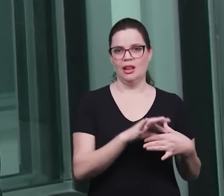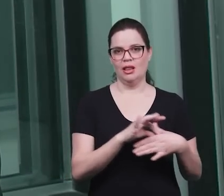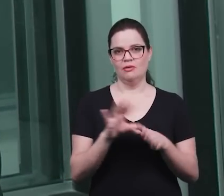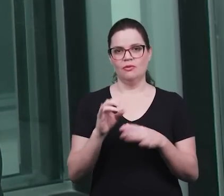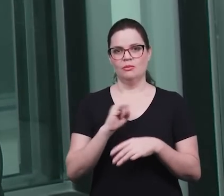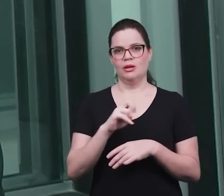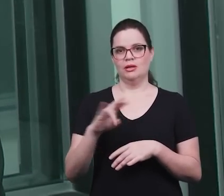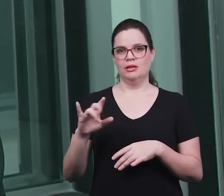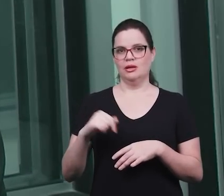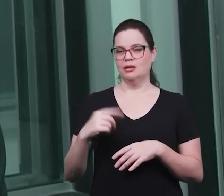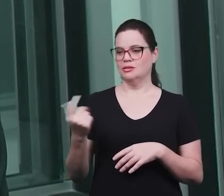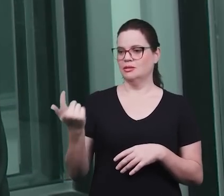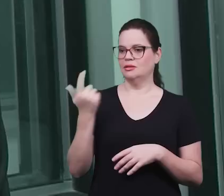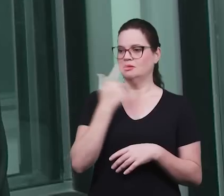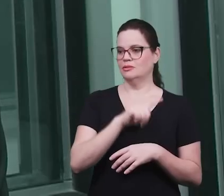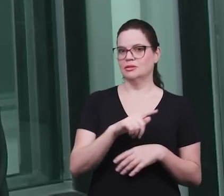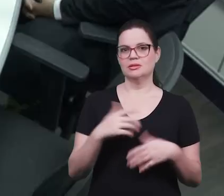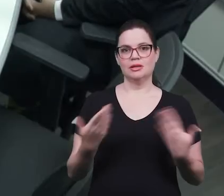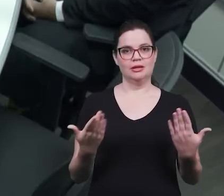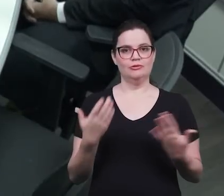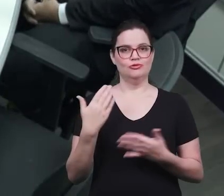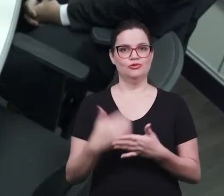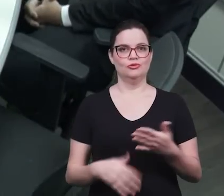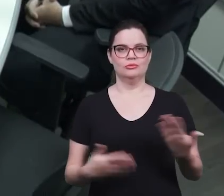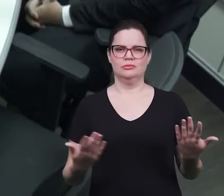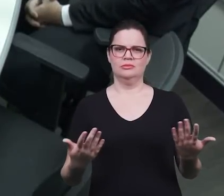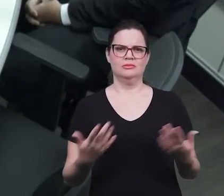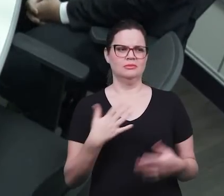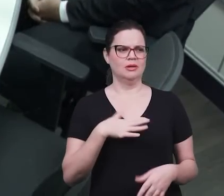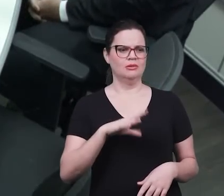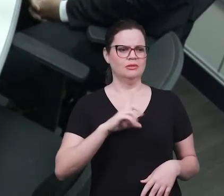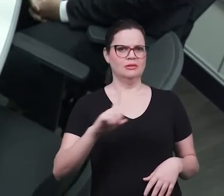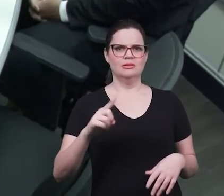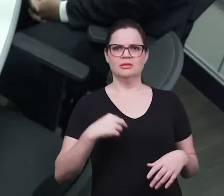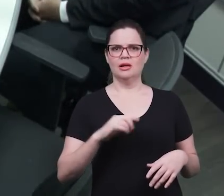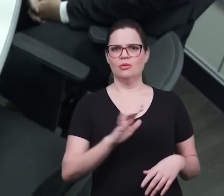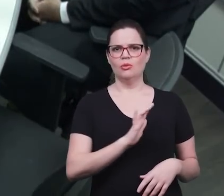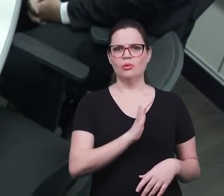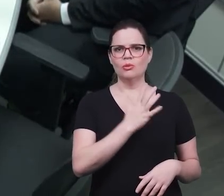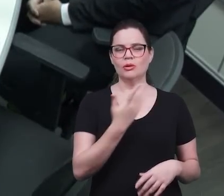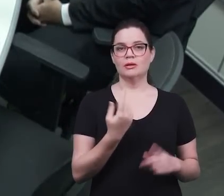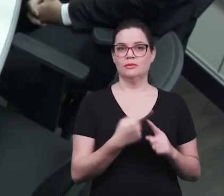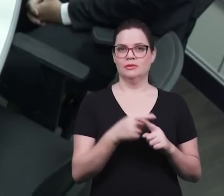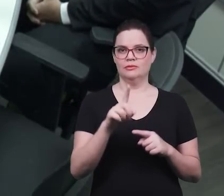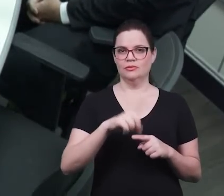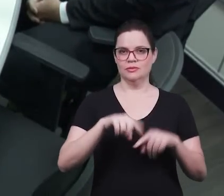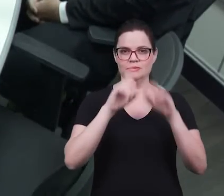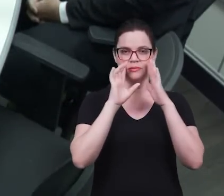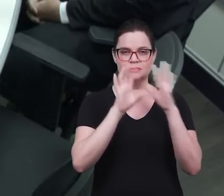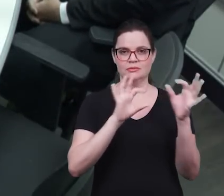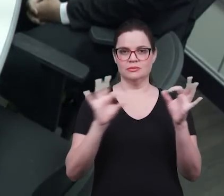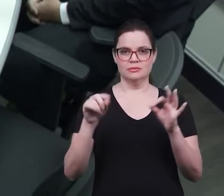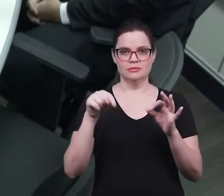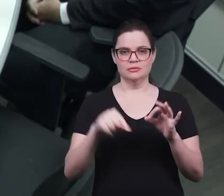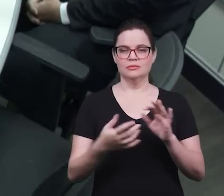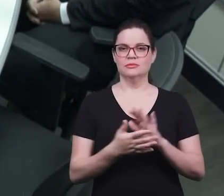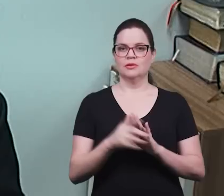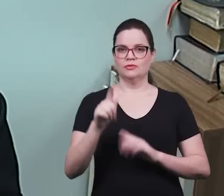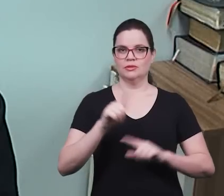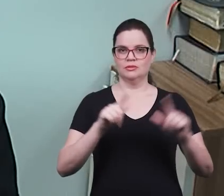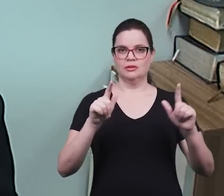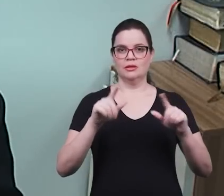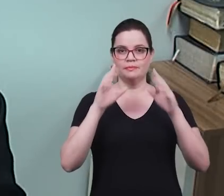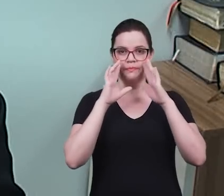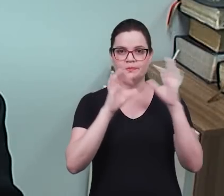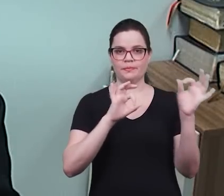Meu Deus do céu. Terrível, né, Jorge? É terrível. E só lembrando mais uma vez, você tá acompanhando aqui pelas nossas